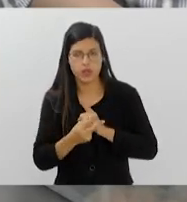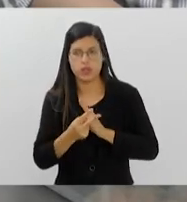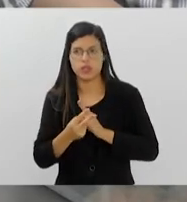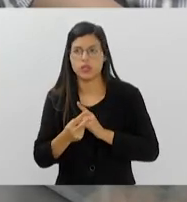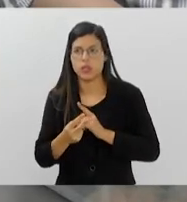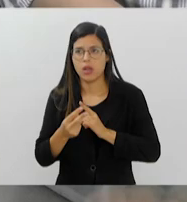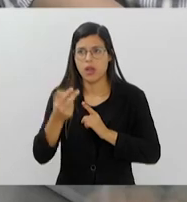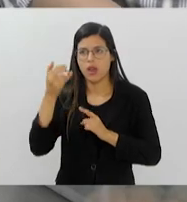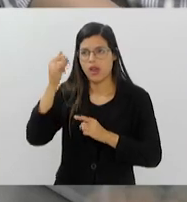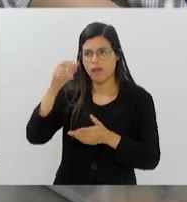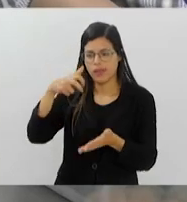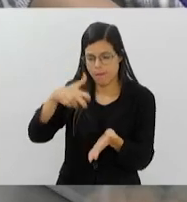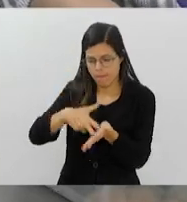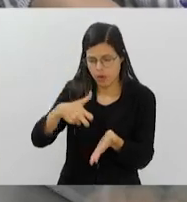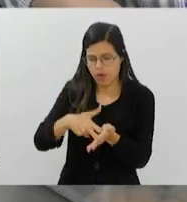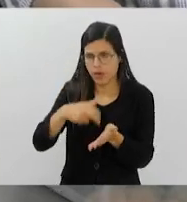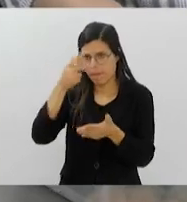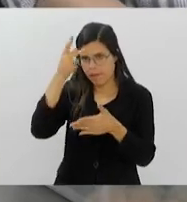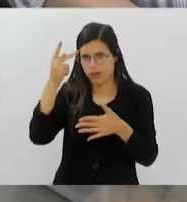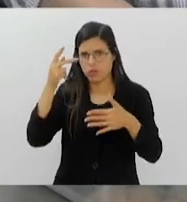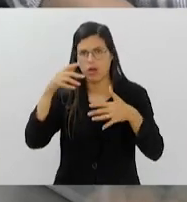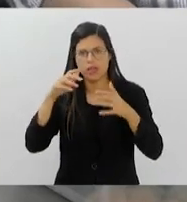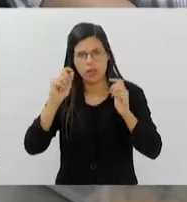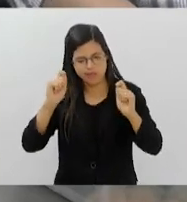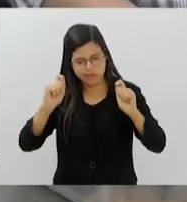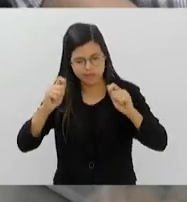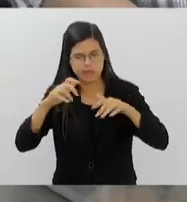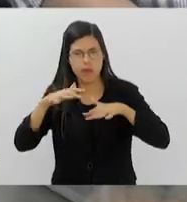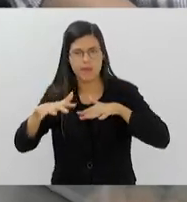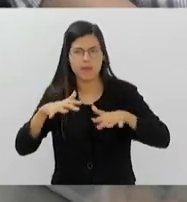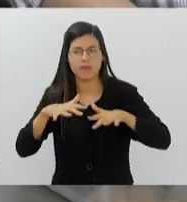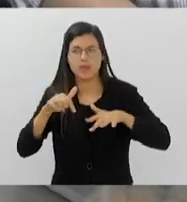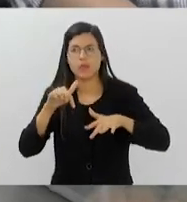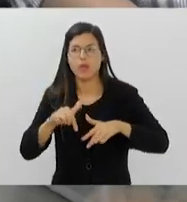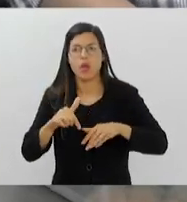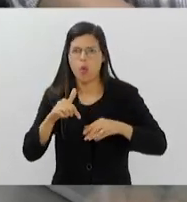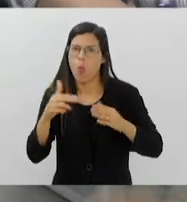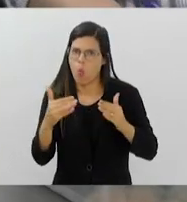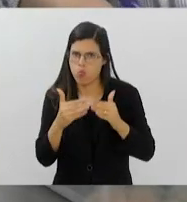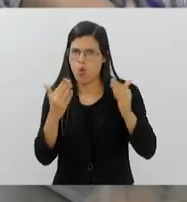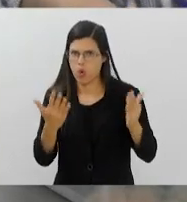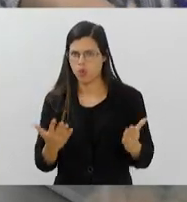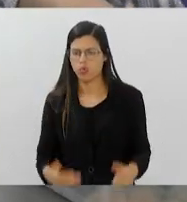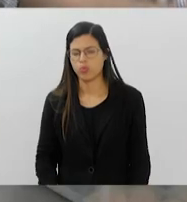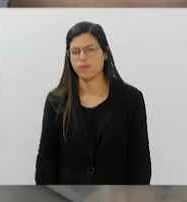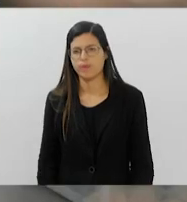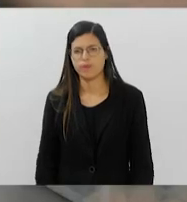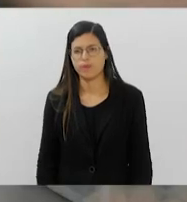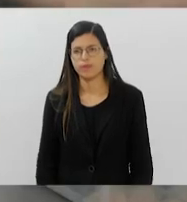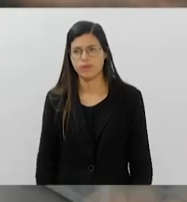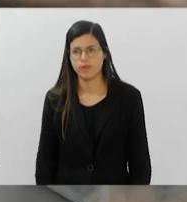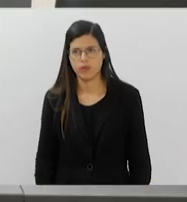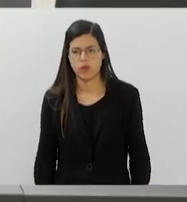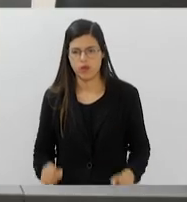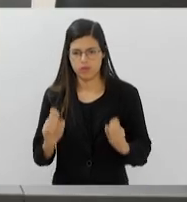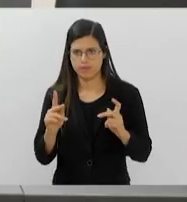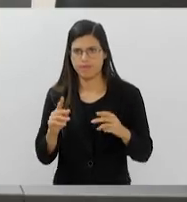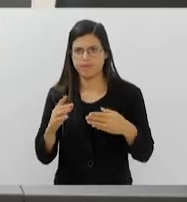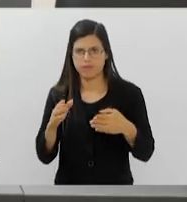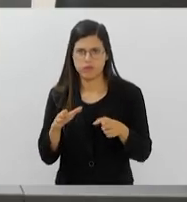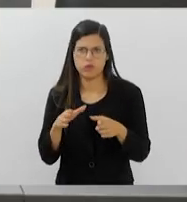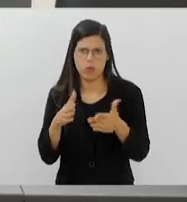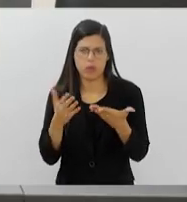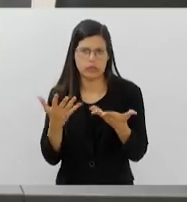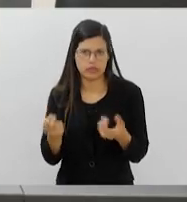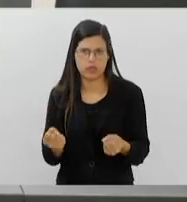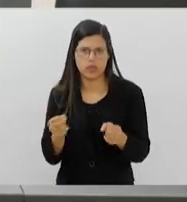punir quem está reivindicando, eu quero dizer desde já que eu sou favorável à tese. Perfeito, perfeito. Então, vou seguir a recomendação e o